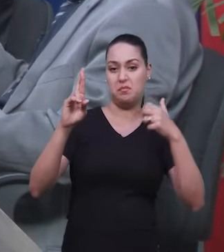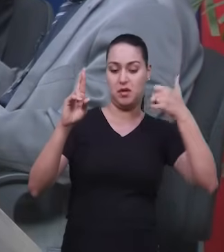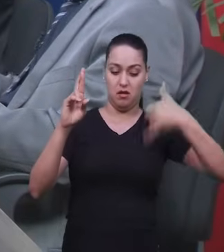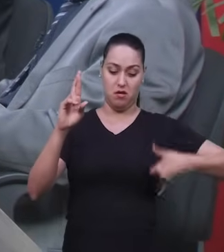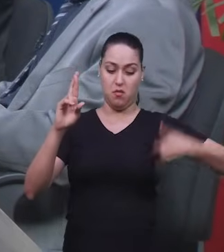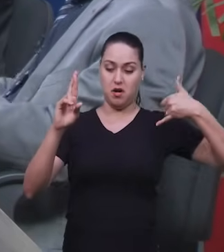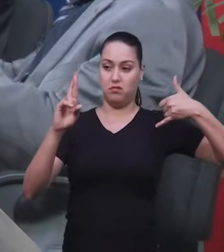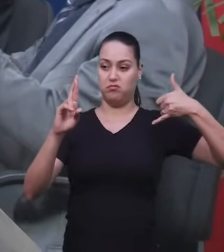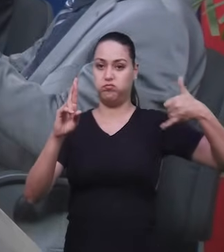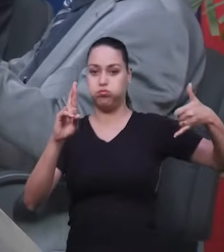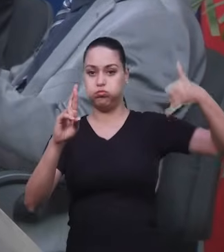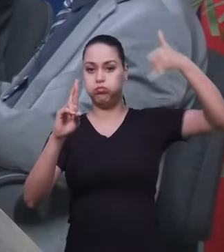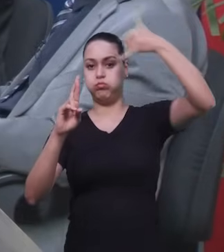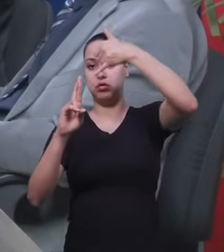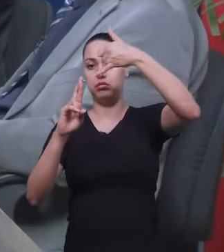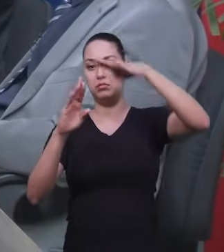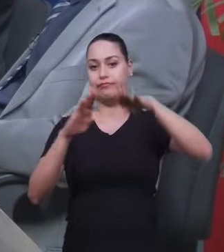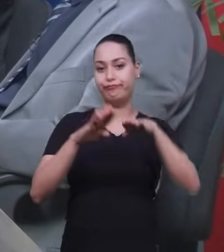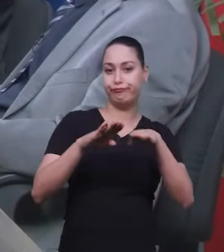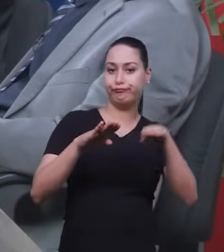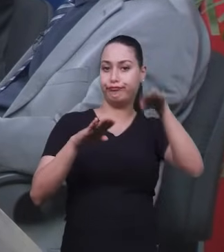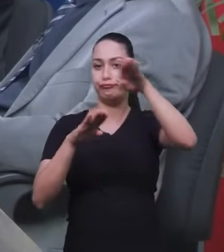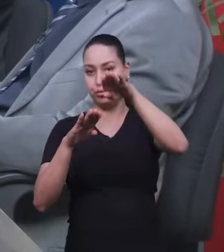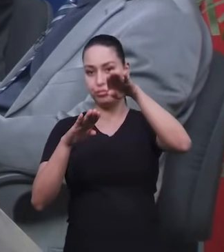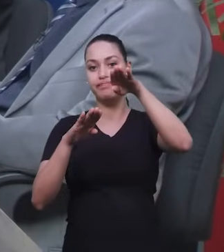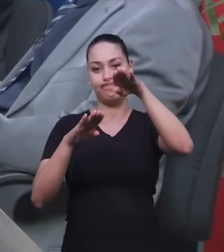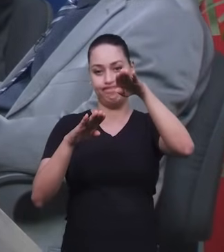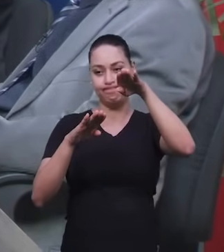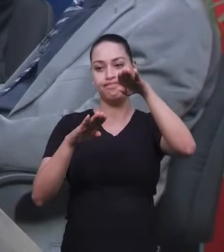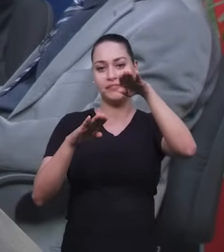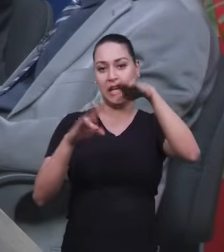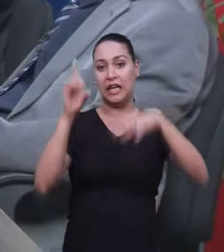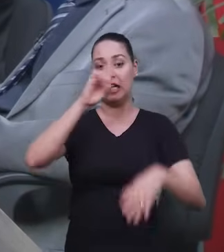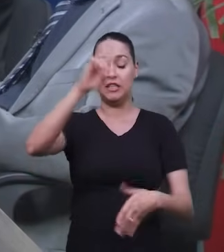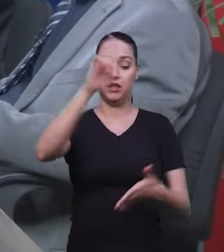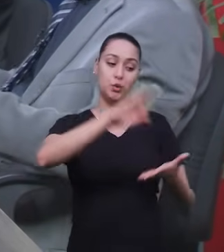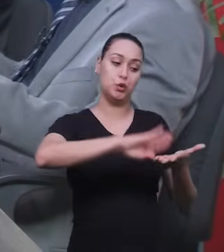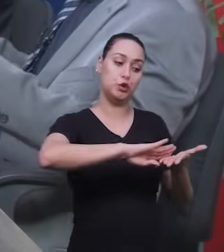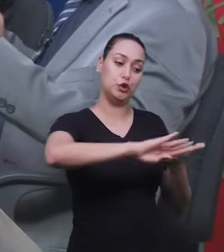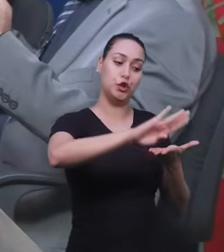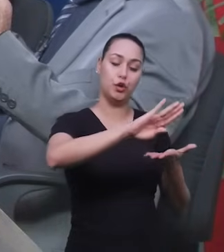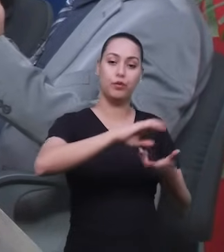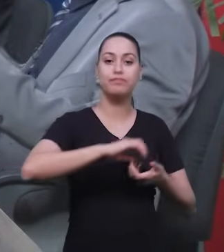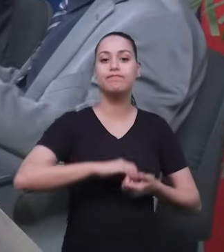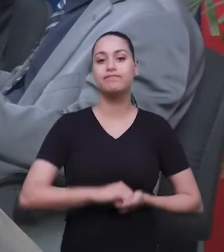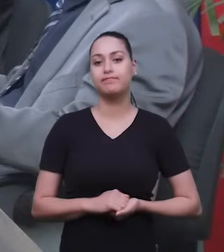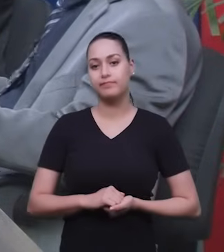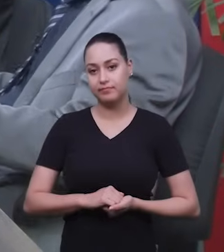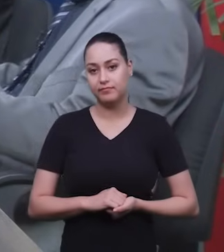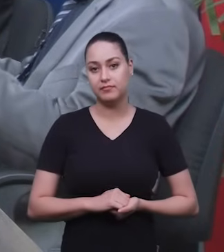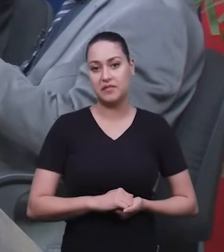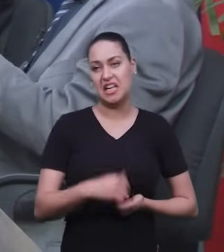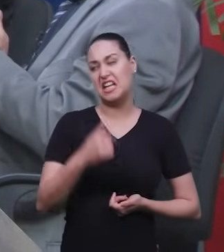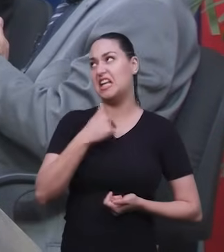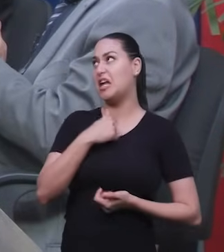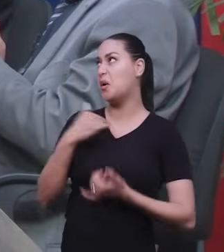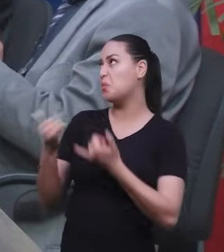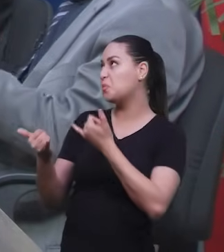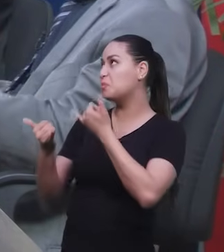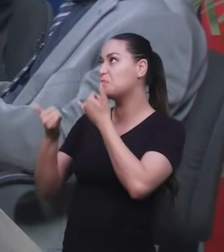tirou. Ele disse isso. E eu, em vez de pedir perdão